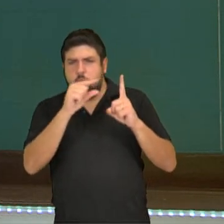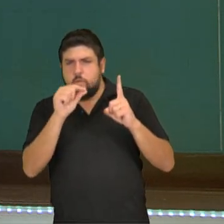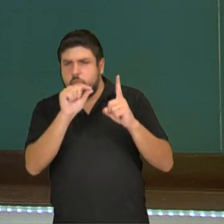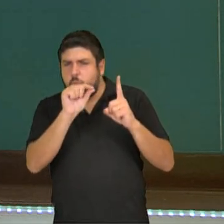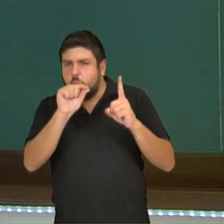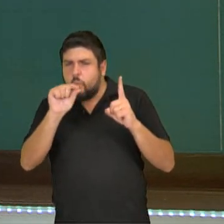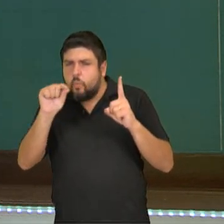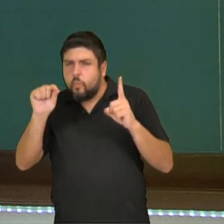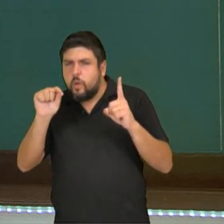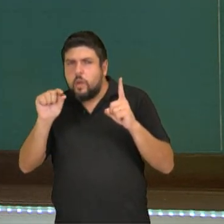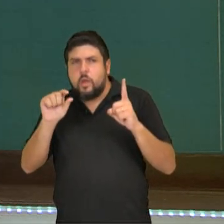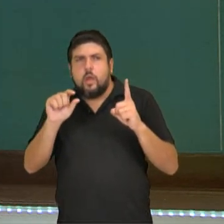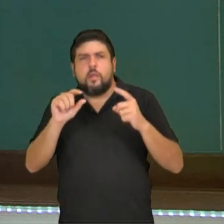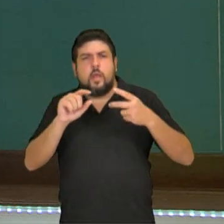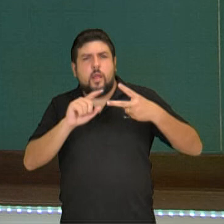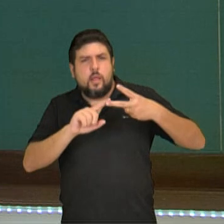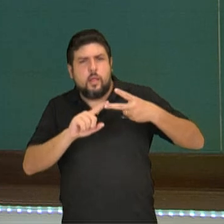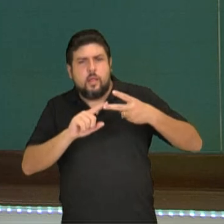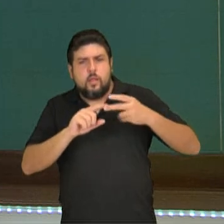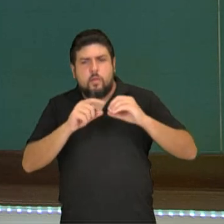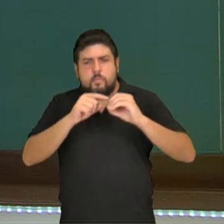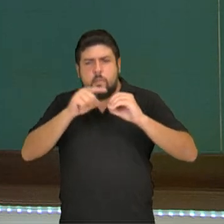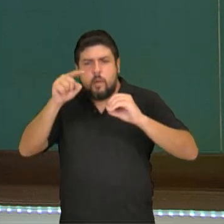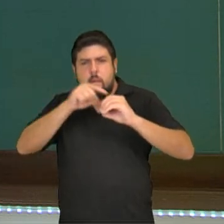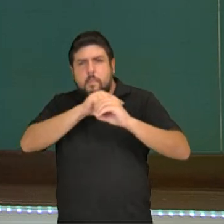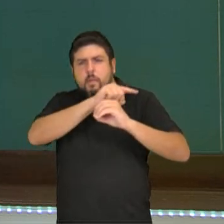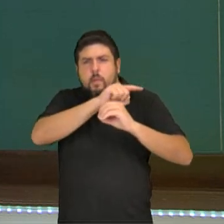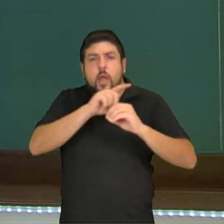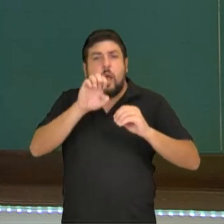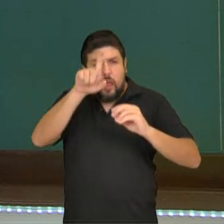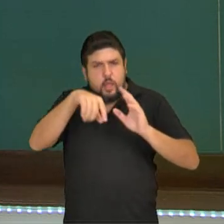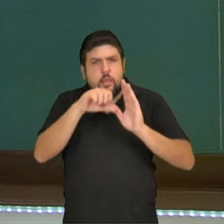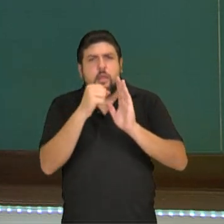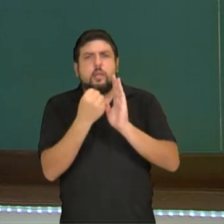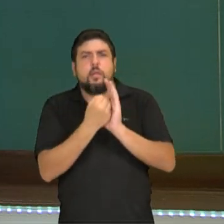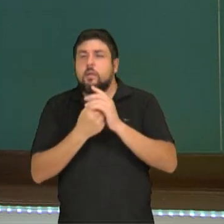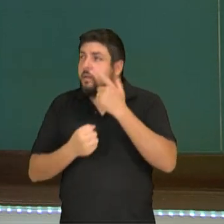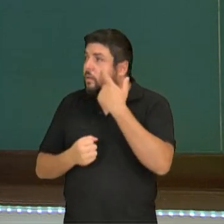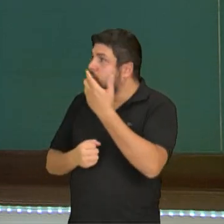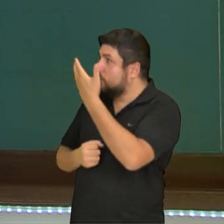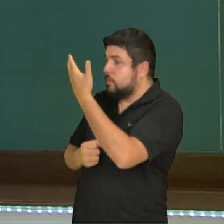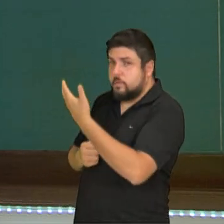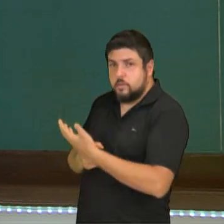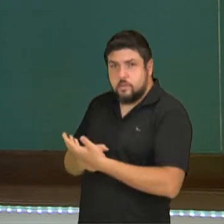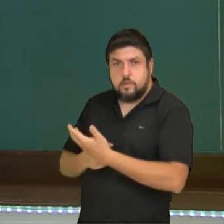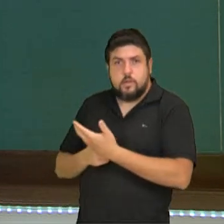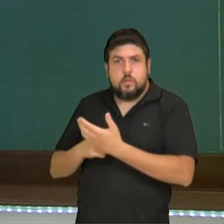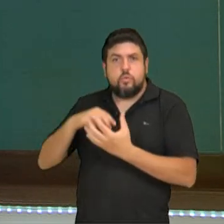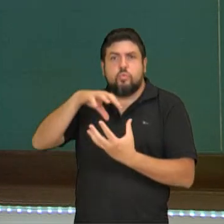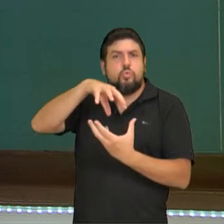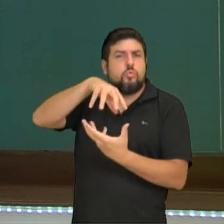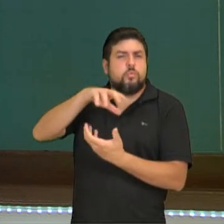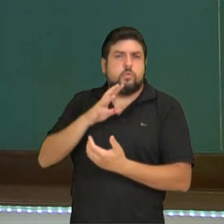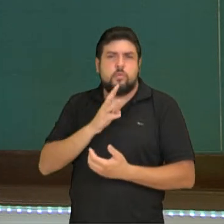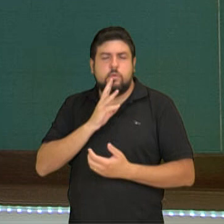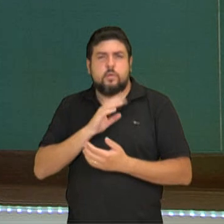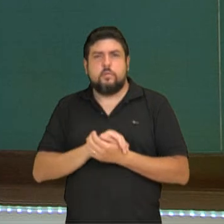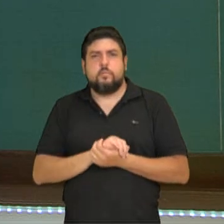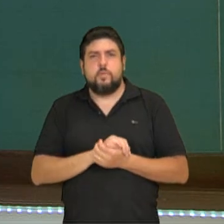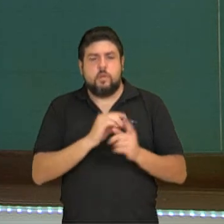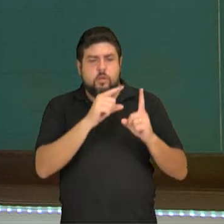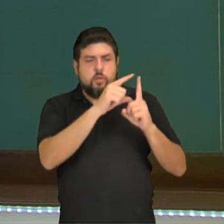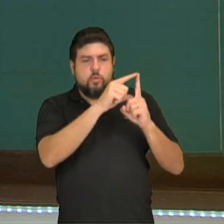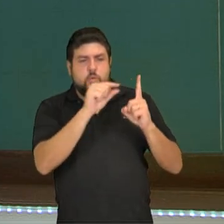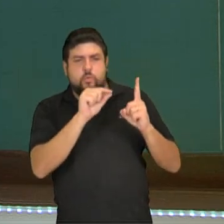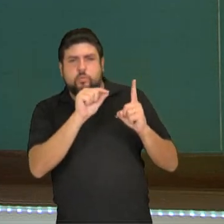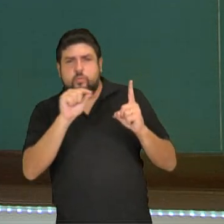as competições internacionais também, para que se eu estiver participando em outro país, os símbolos são os mesmos. Então, o triângulo de partida